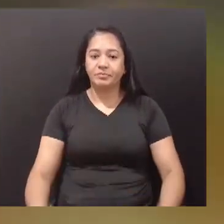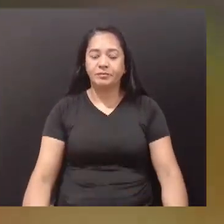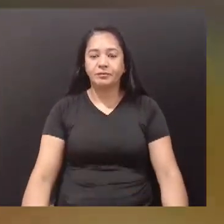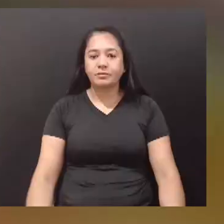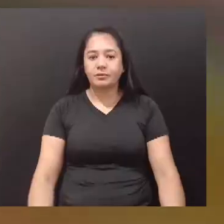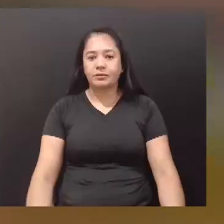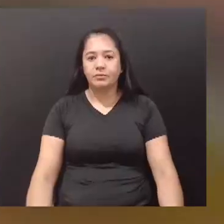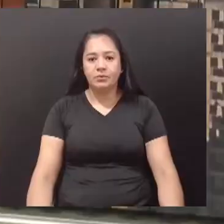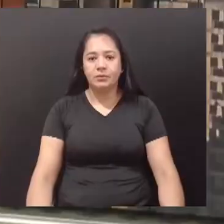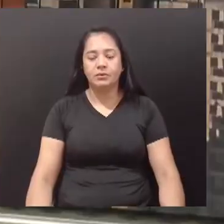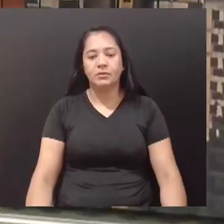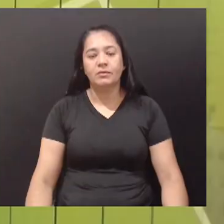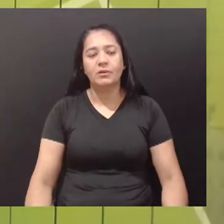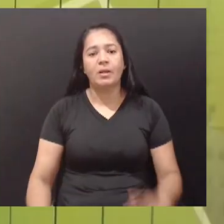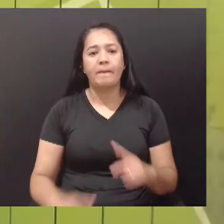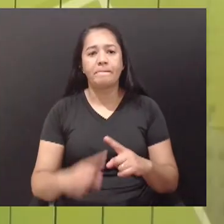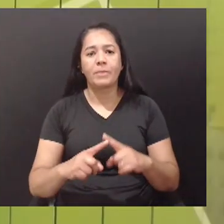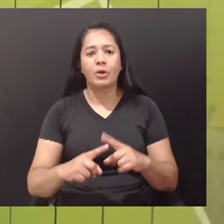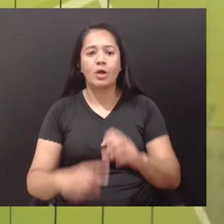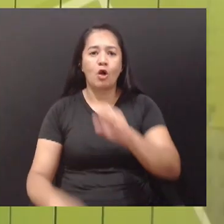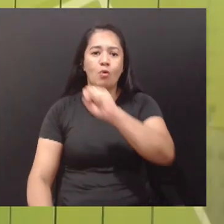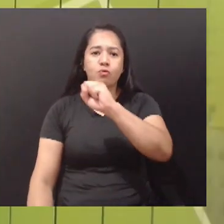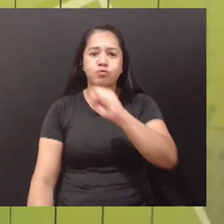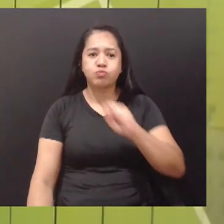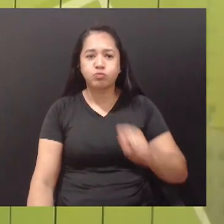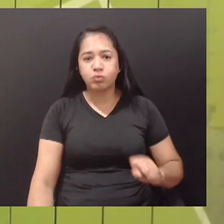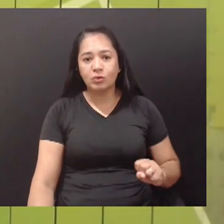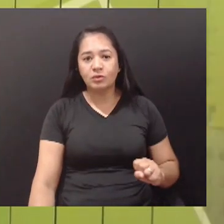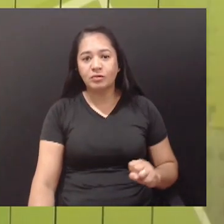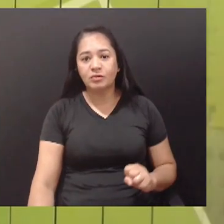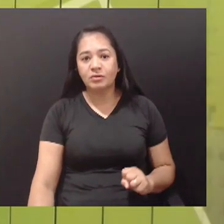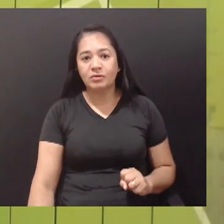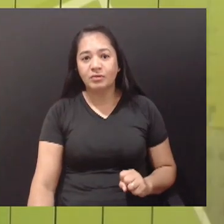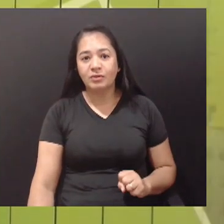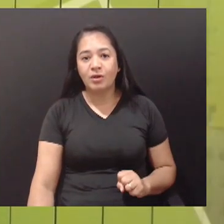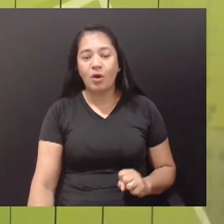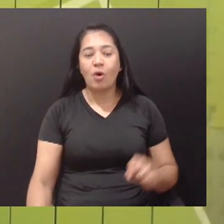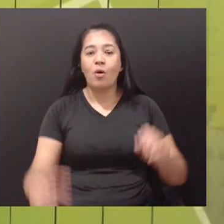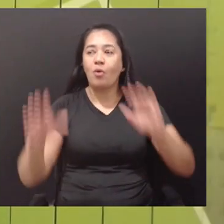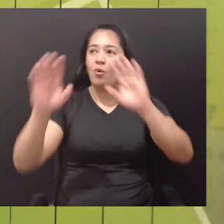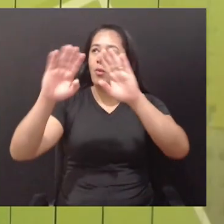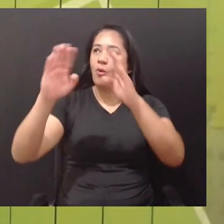o Sul, a gente está falando, a gente sempre fala que o Brasil tem dimensões, né?